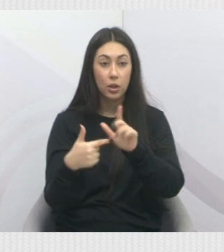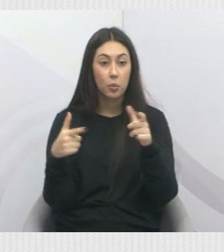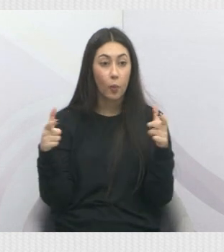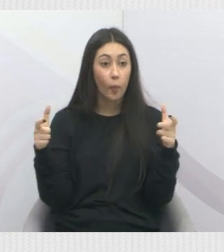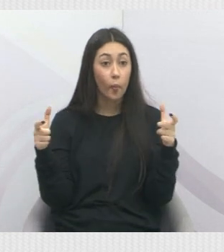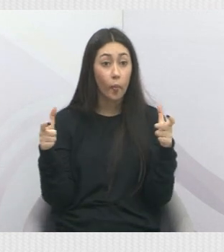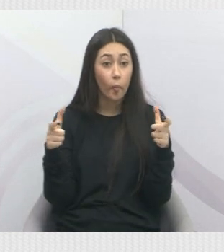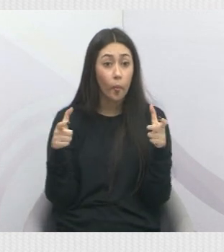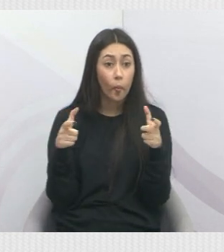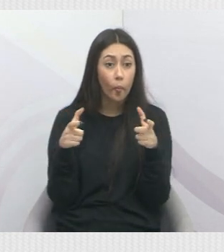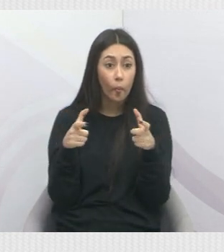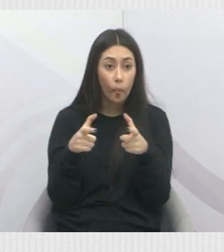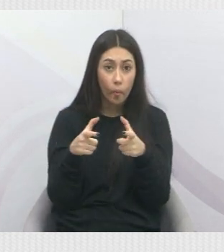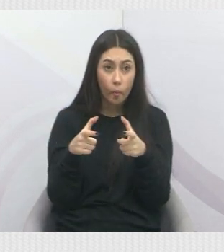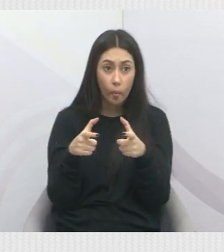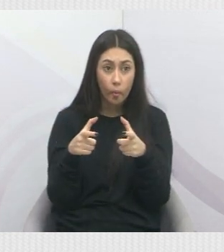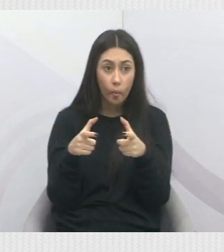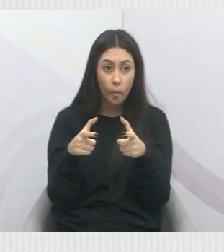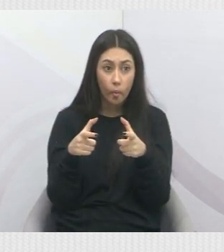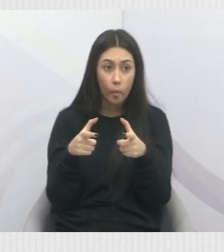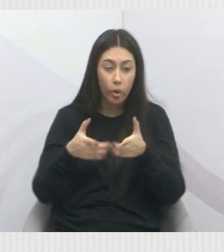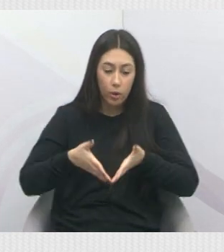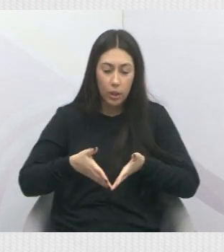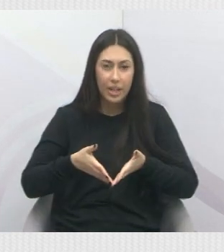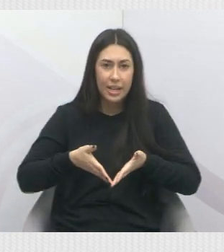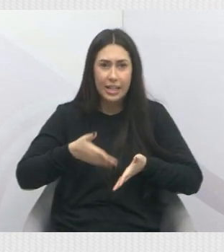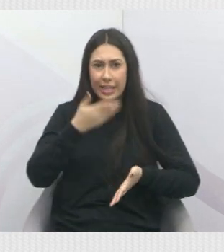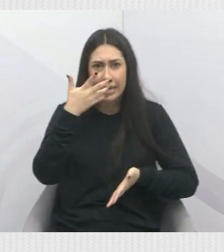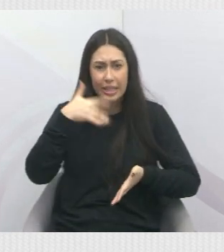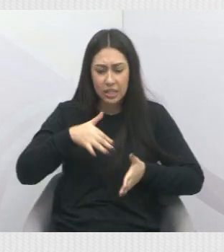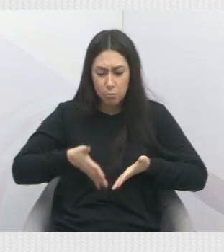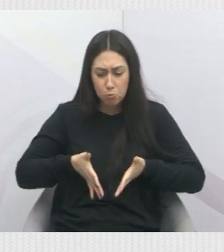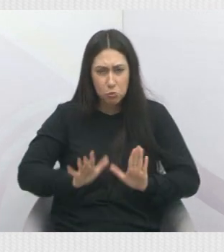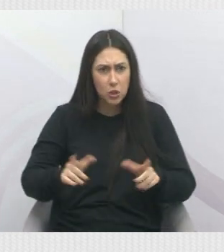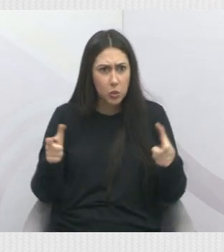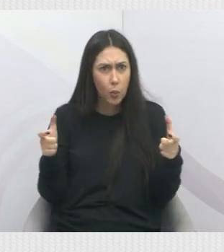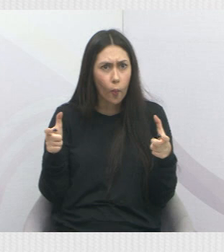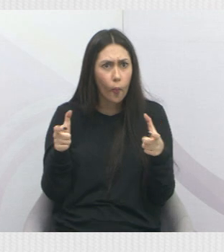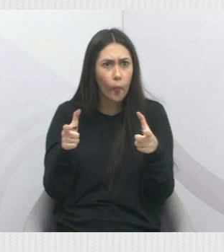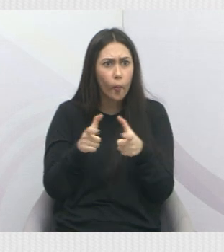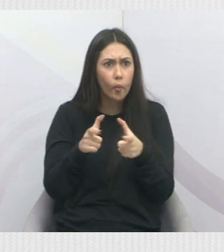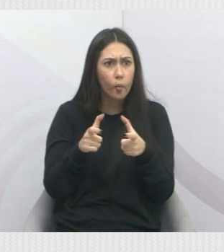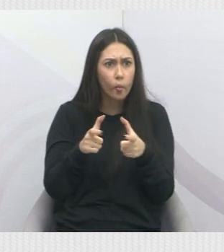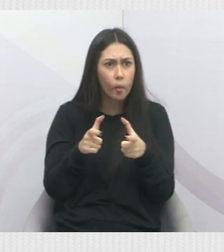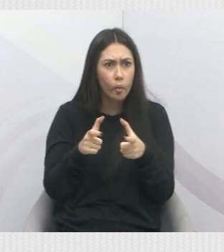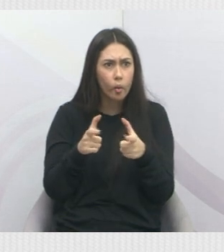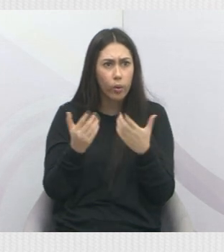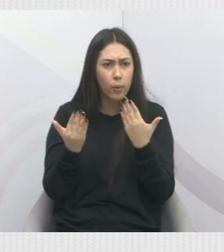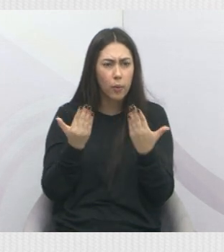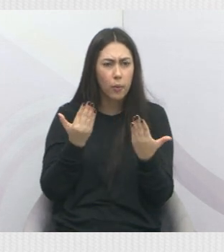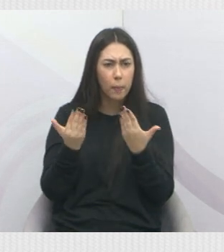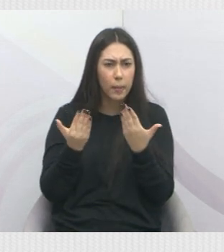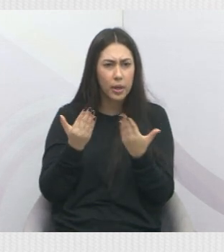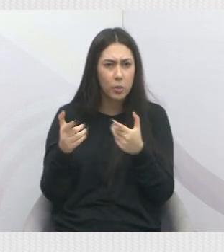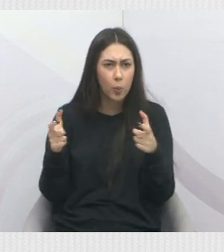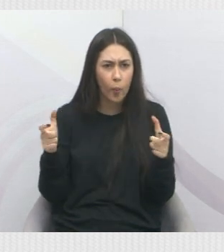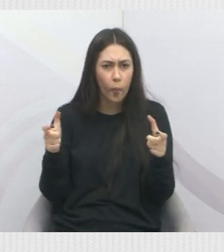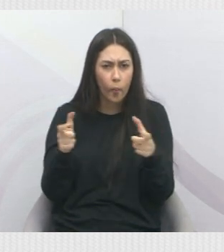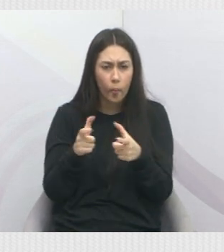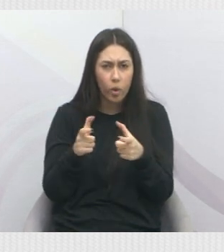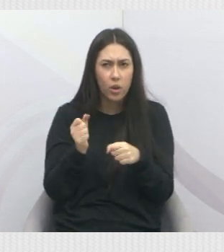redução na taxa de natalidade no nosso município, em torno de 1/3, se comparado a 2020, na qual